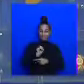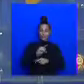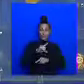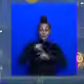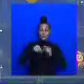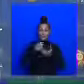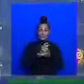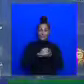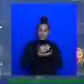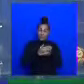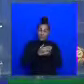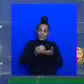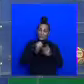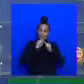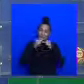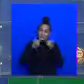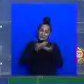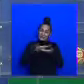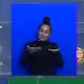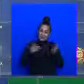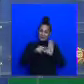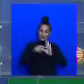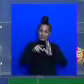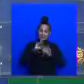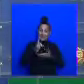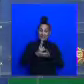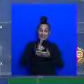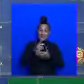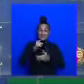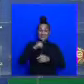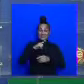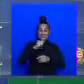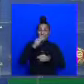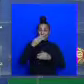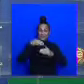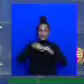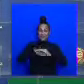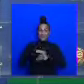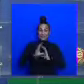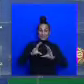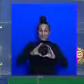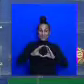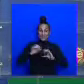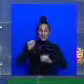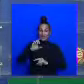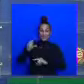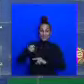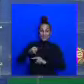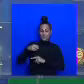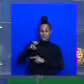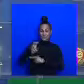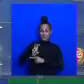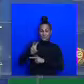O sorteio da Quina começando, boa sorte para você. Na sequência tem Time Mania. Bola azul,